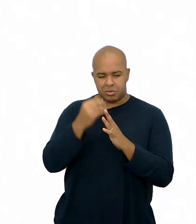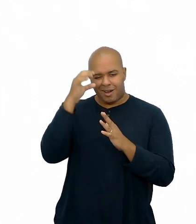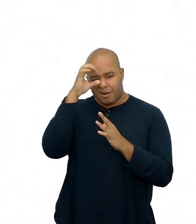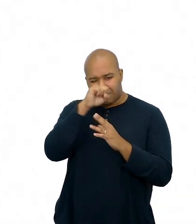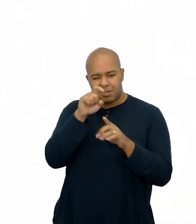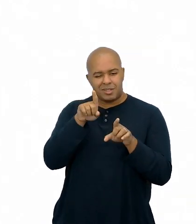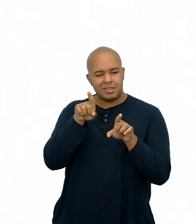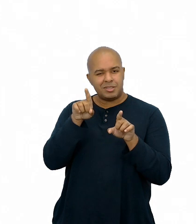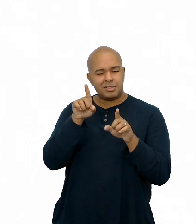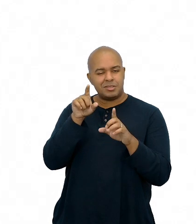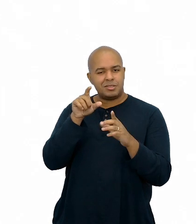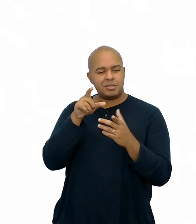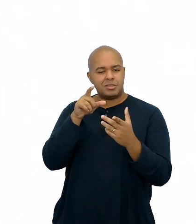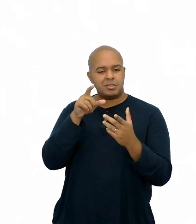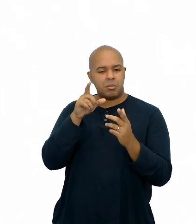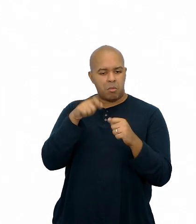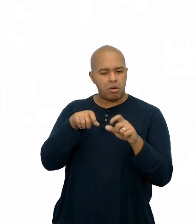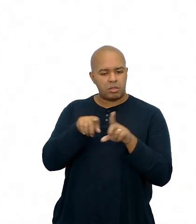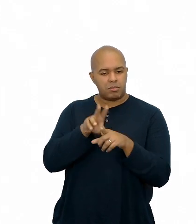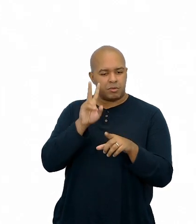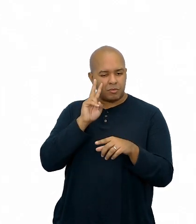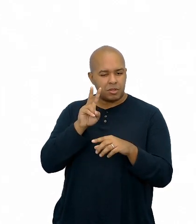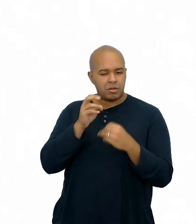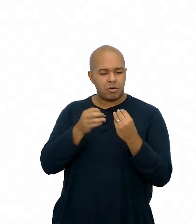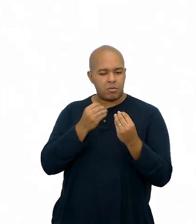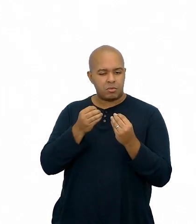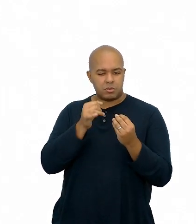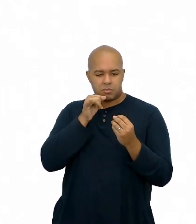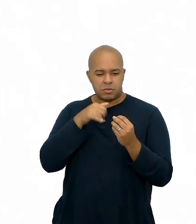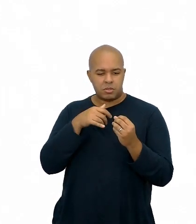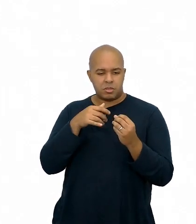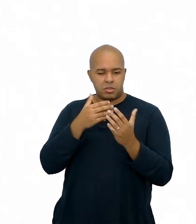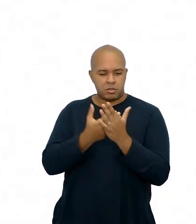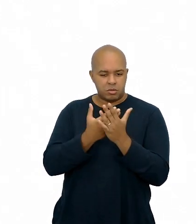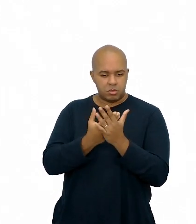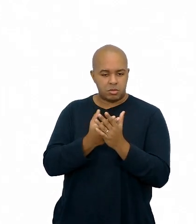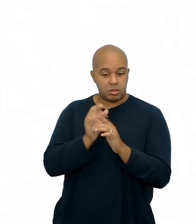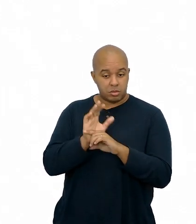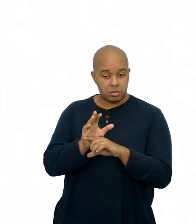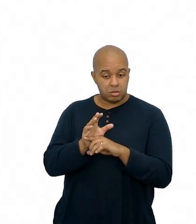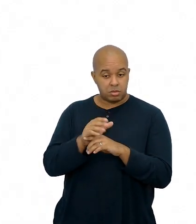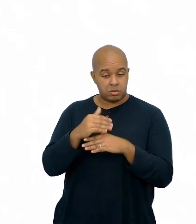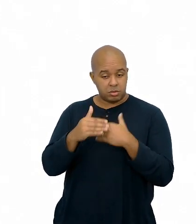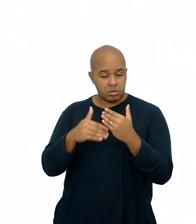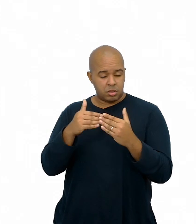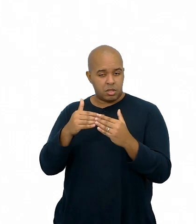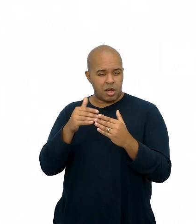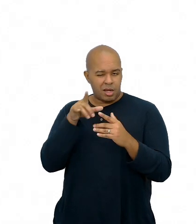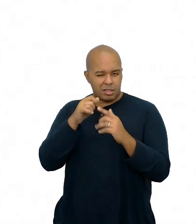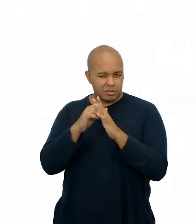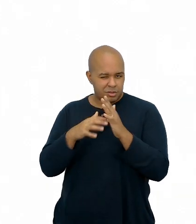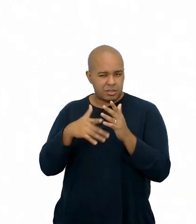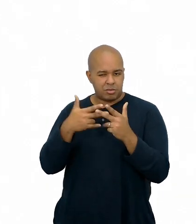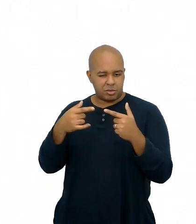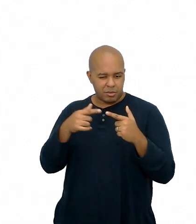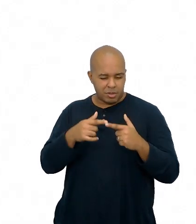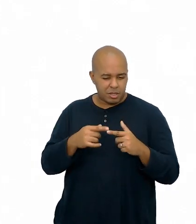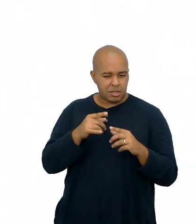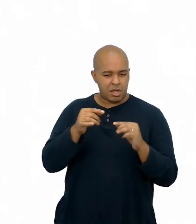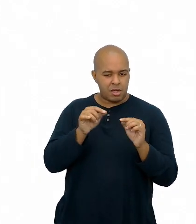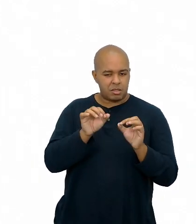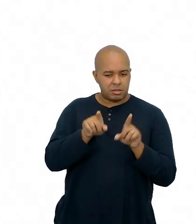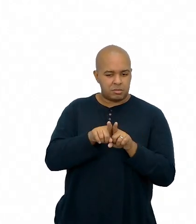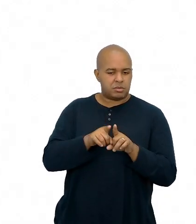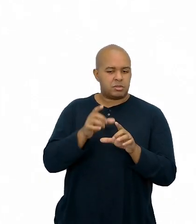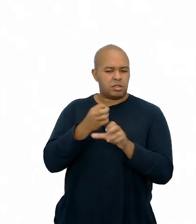que os tipos de pensamento podem ser vistos nos procedimentos dos estudantes, e nesse sentido, as situações relacionadas